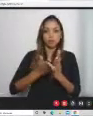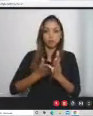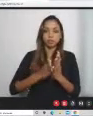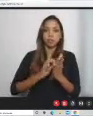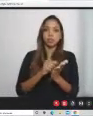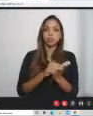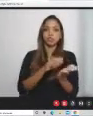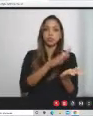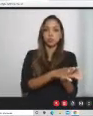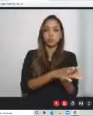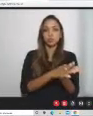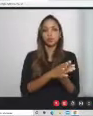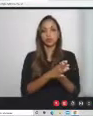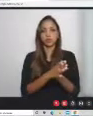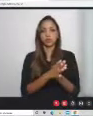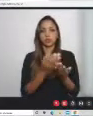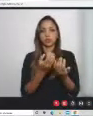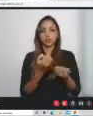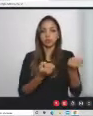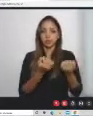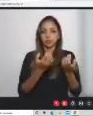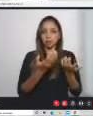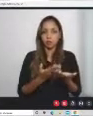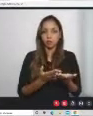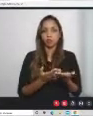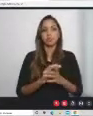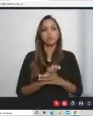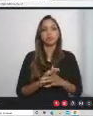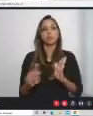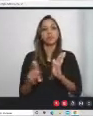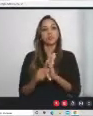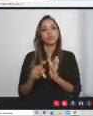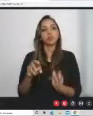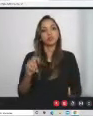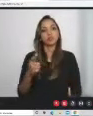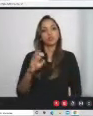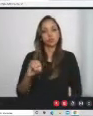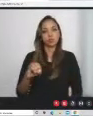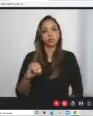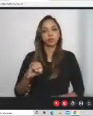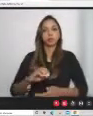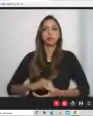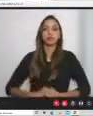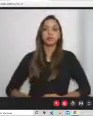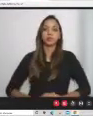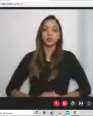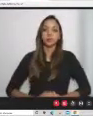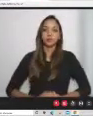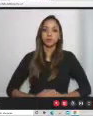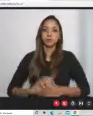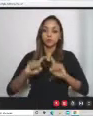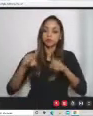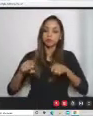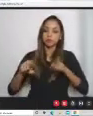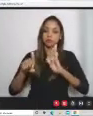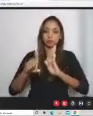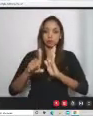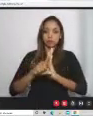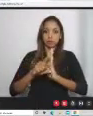providências. Autor, Poder Legislativo Municipal, o vereador Tiago Fernandes da Silva. Tiago Fernandes. Projeto de lei